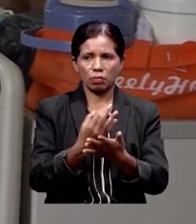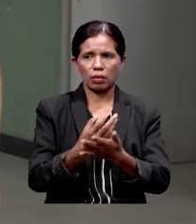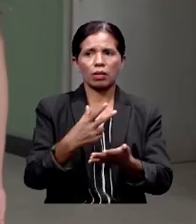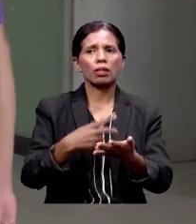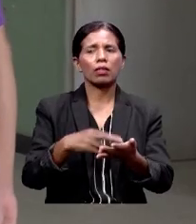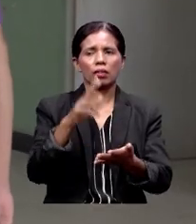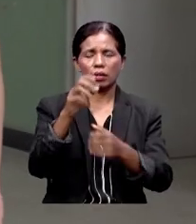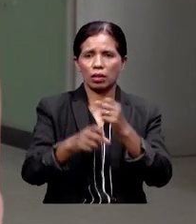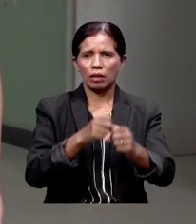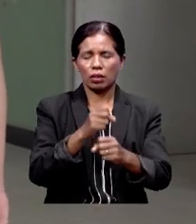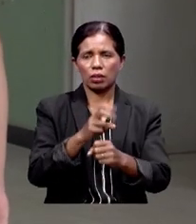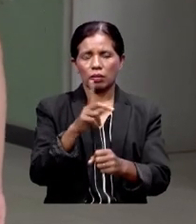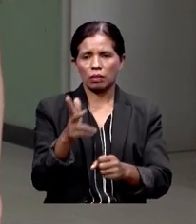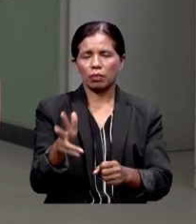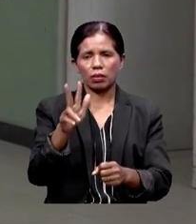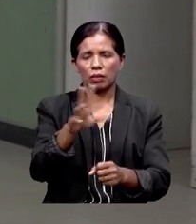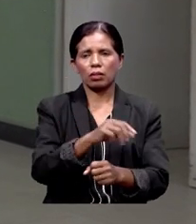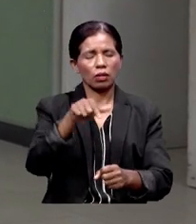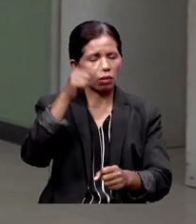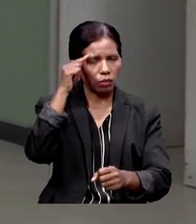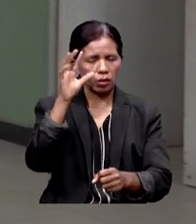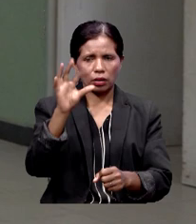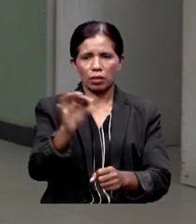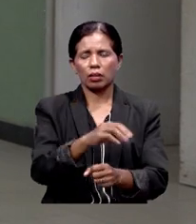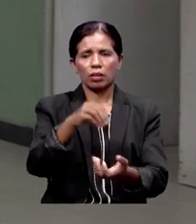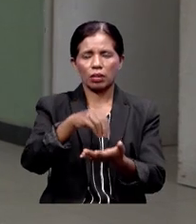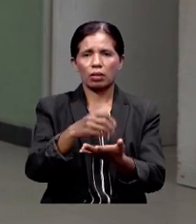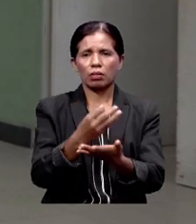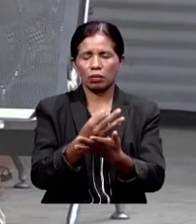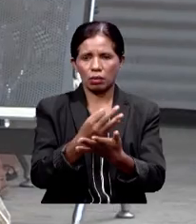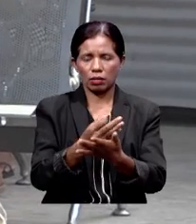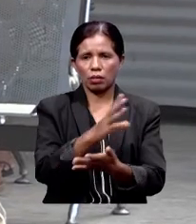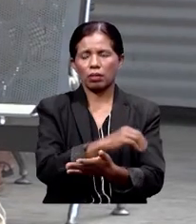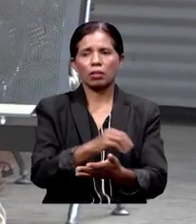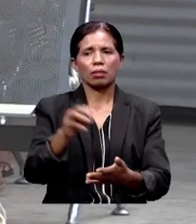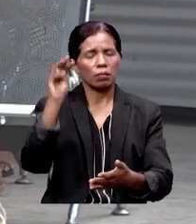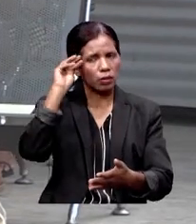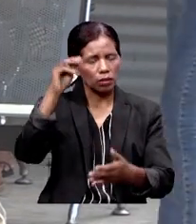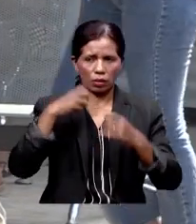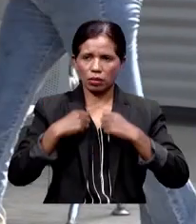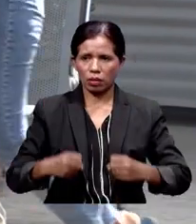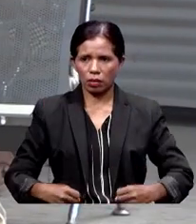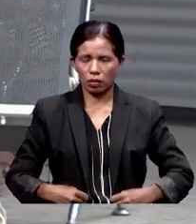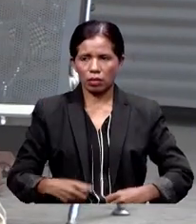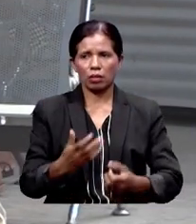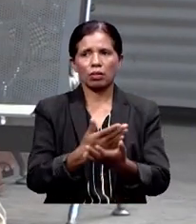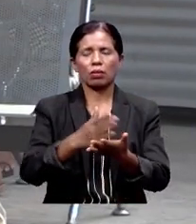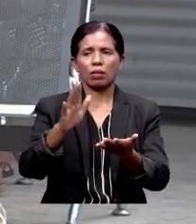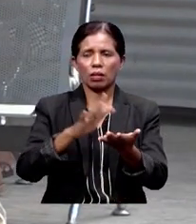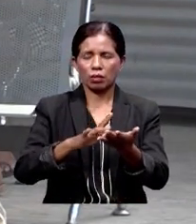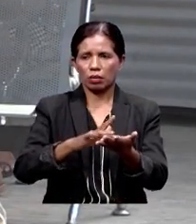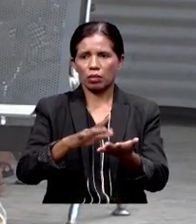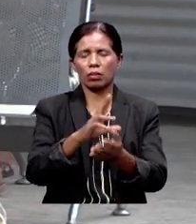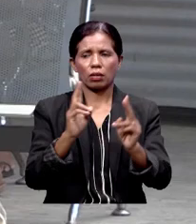tina rihun rua rua nulu resintolu governo da siane aloka ona orçamento tokonem ba ministério saudi atu sosa ai moruk ho